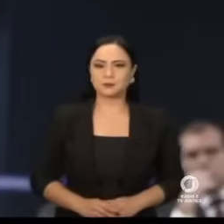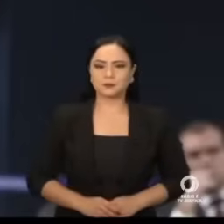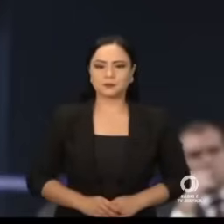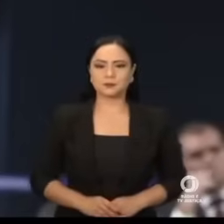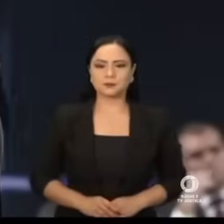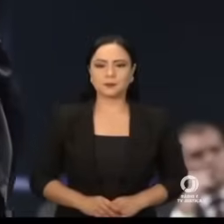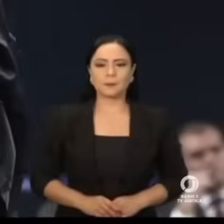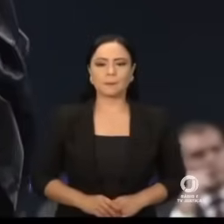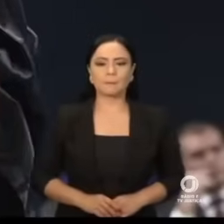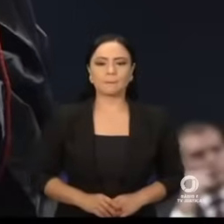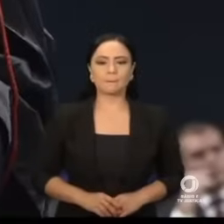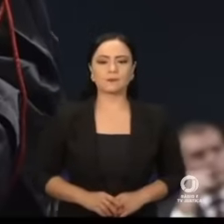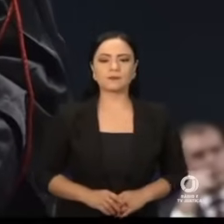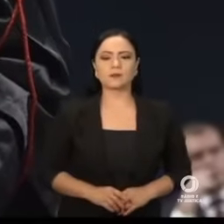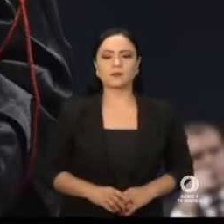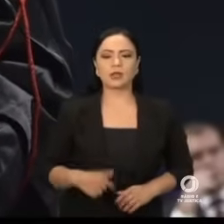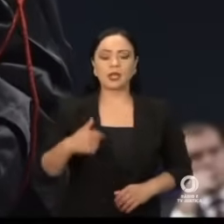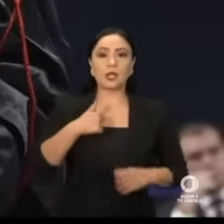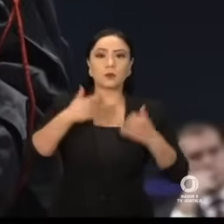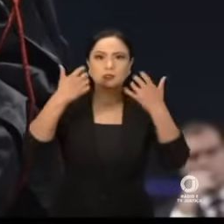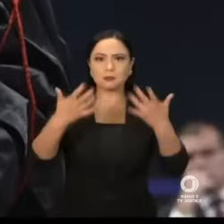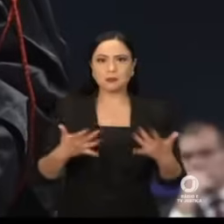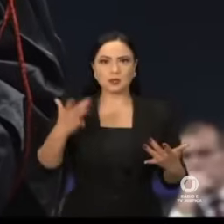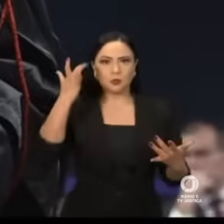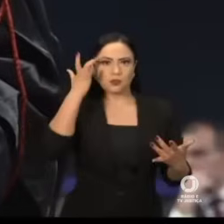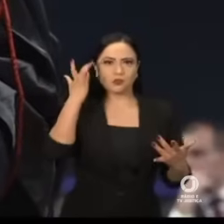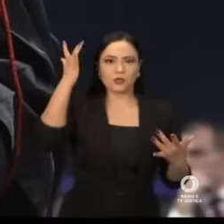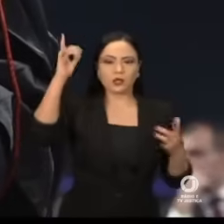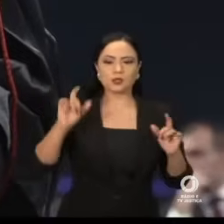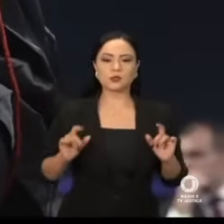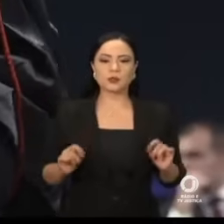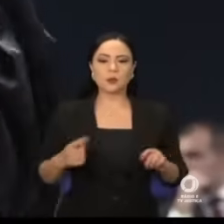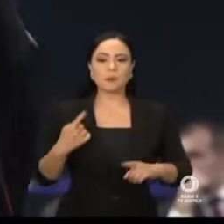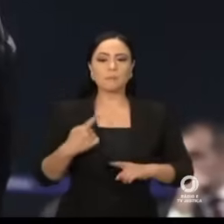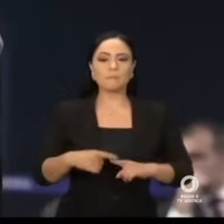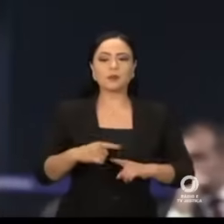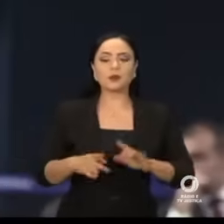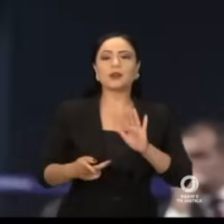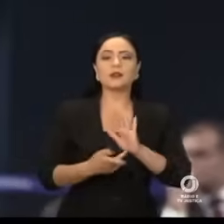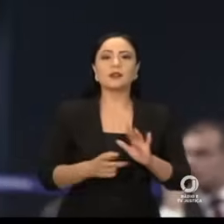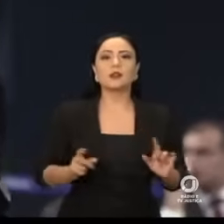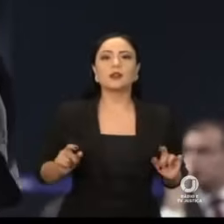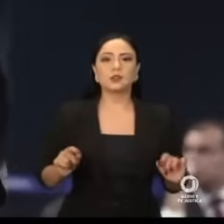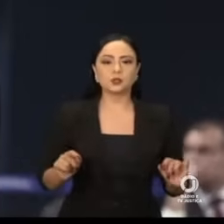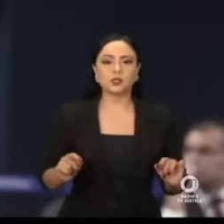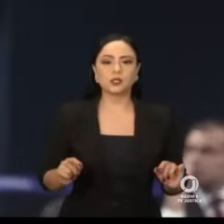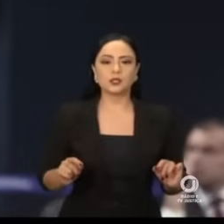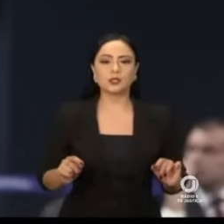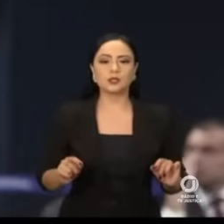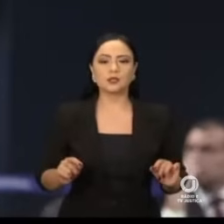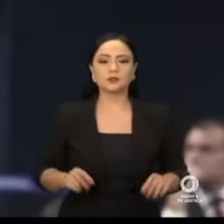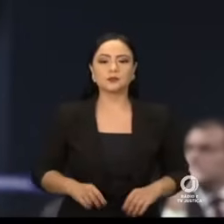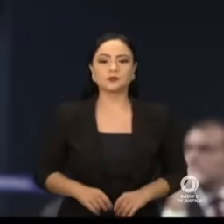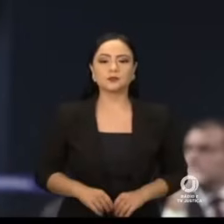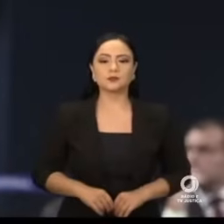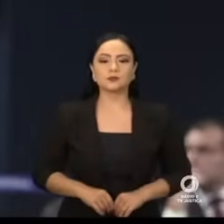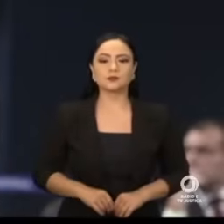e aí eu explico muito facilmente. Por que, na verdade, o